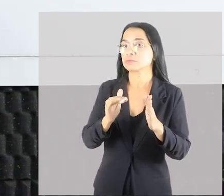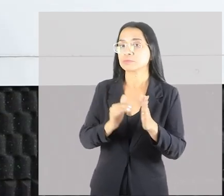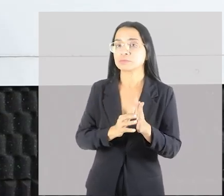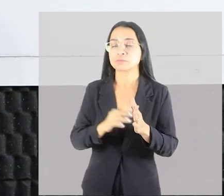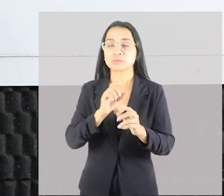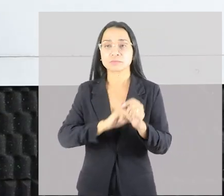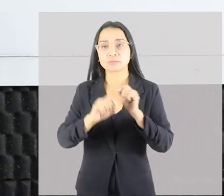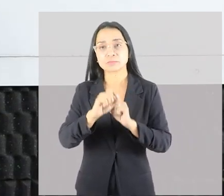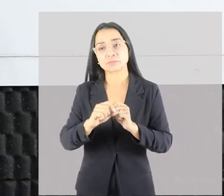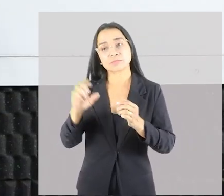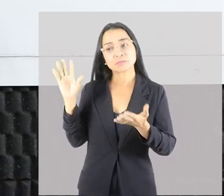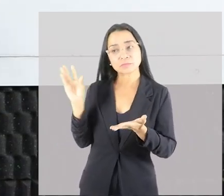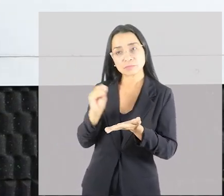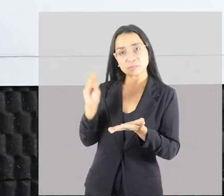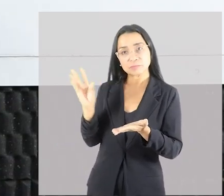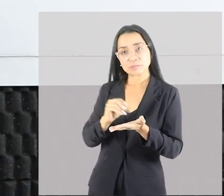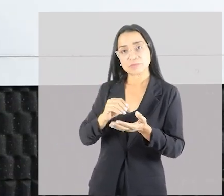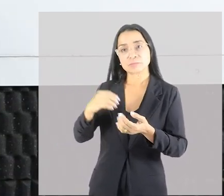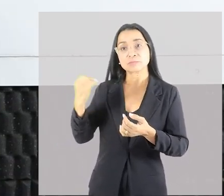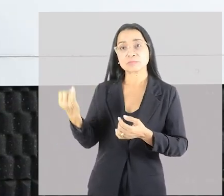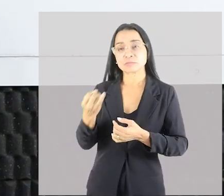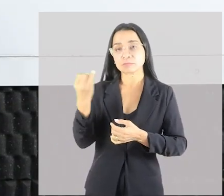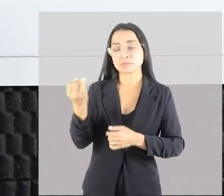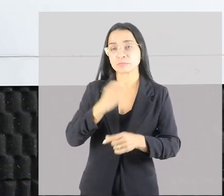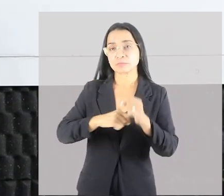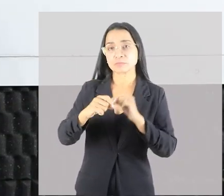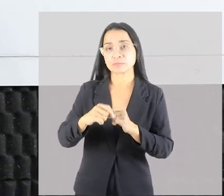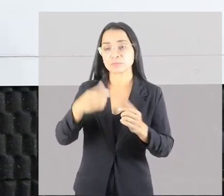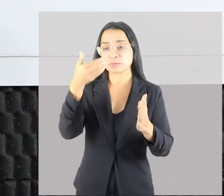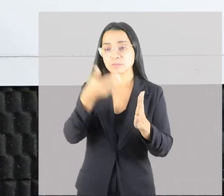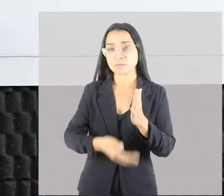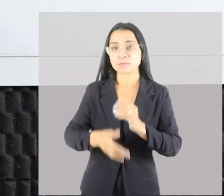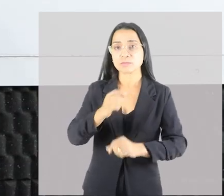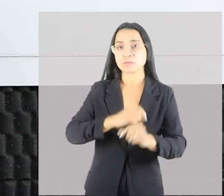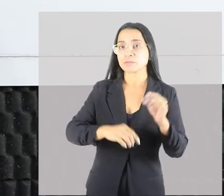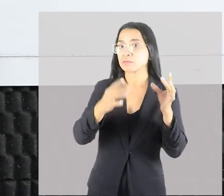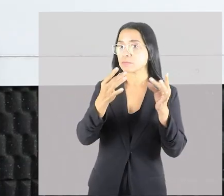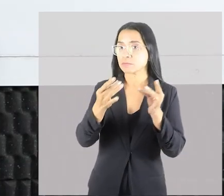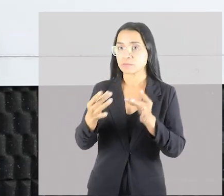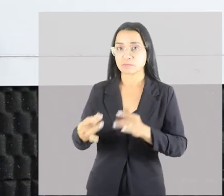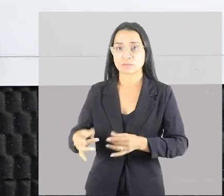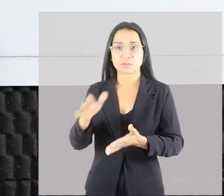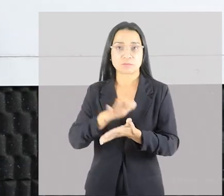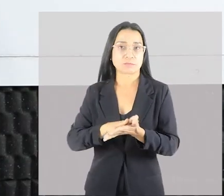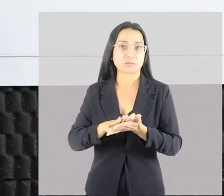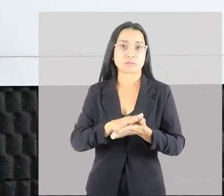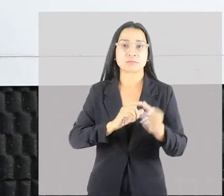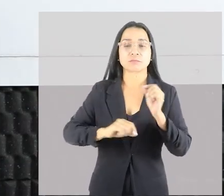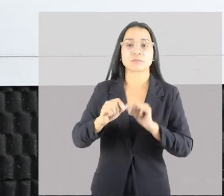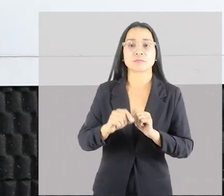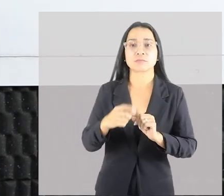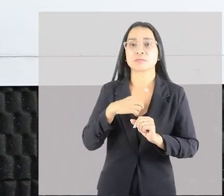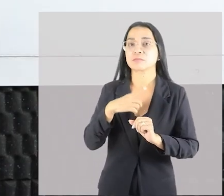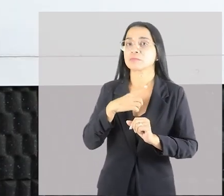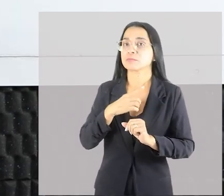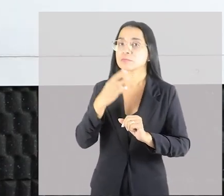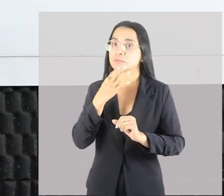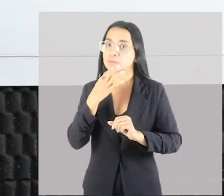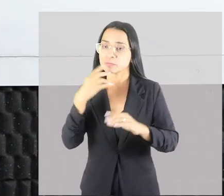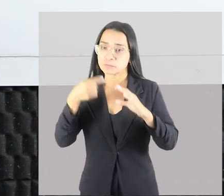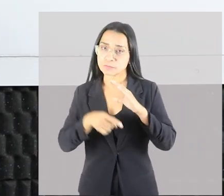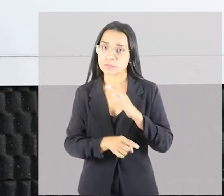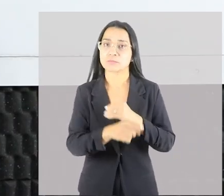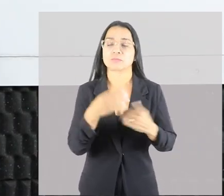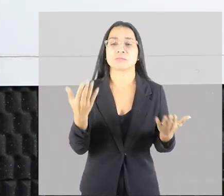anotações necessárias, pertinentes, para que você não perca aí nenhum detalhe e saia daqui com o máximo de conhecimento possível,